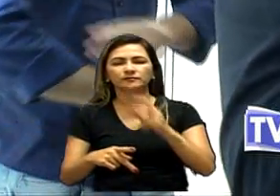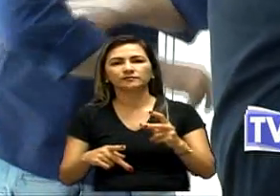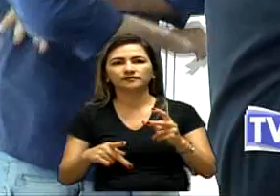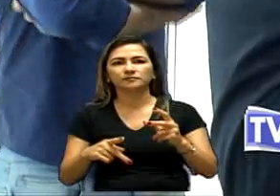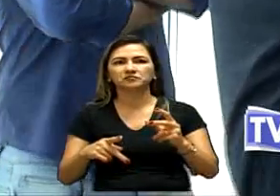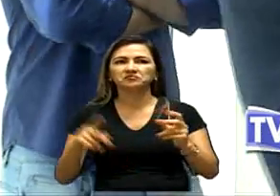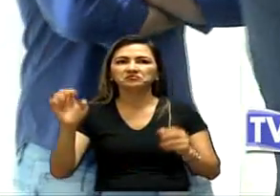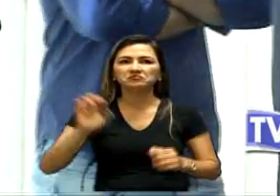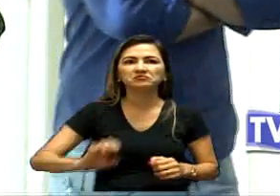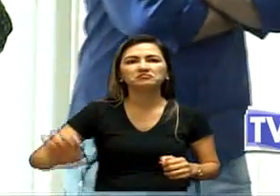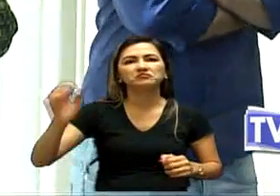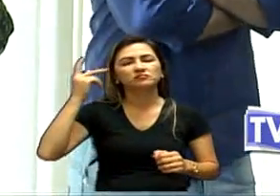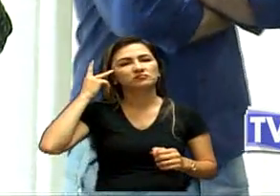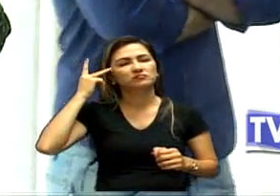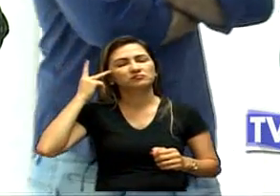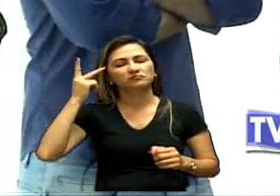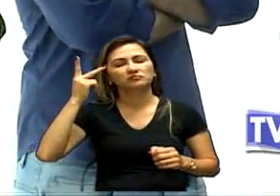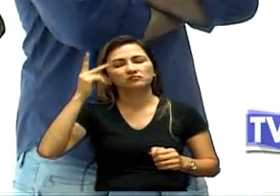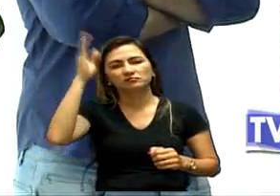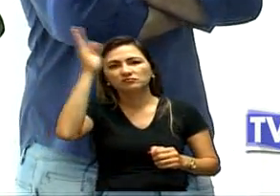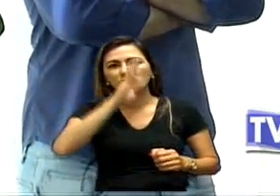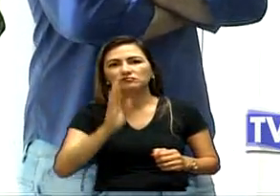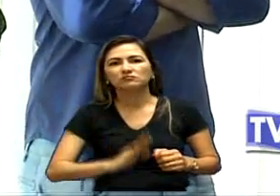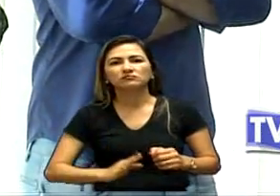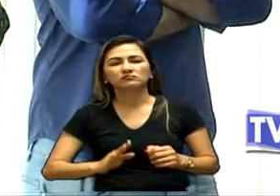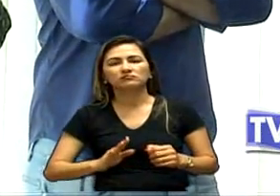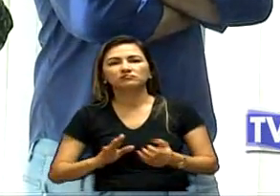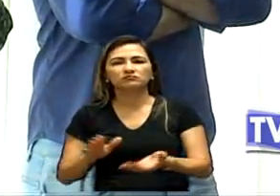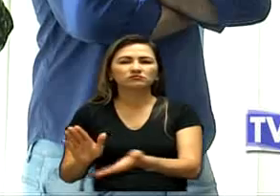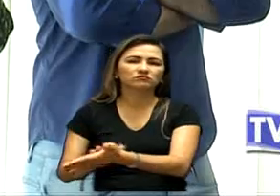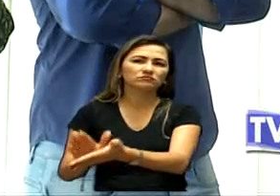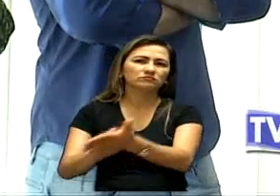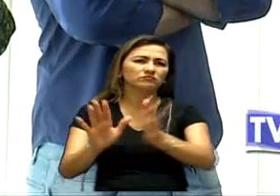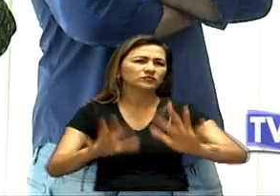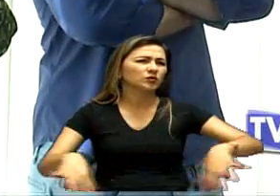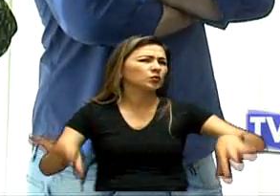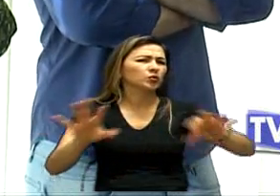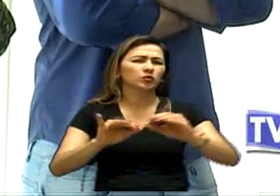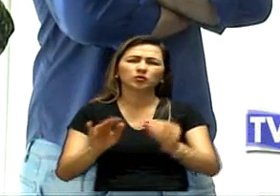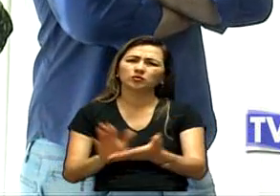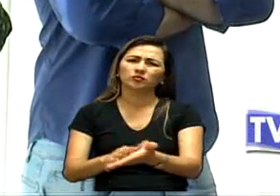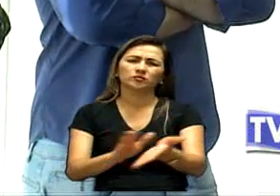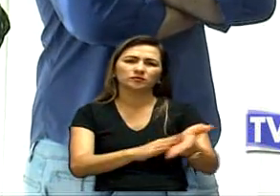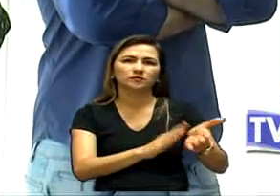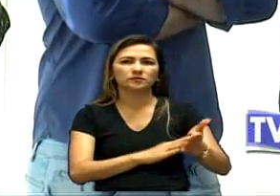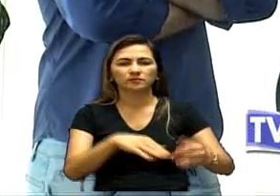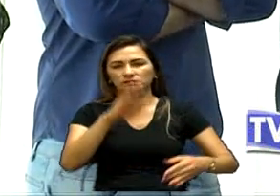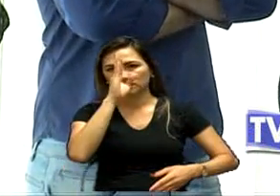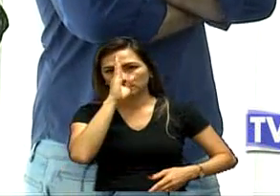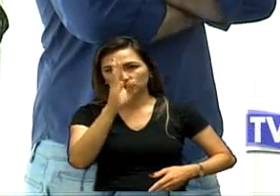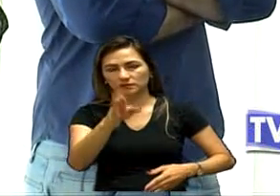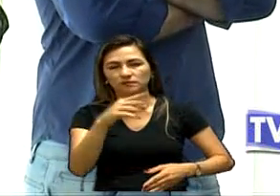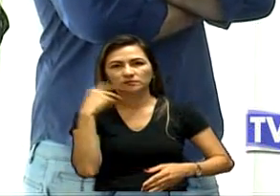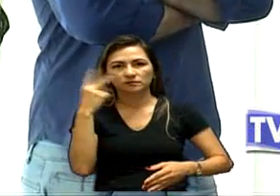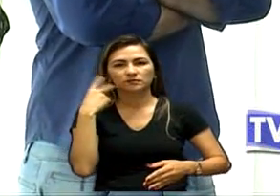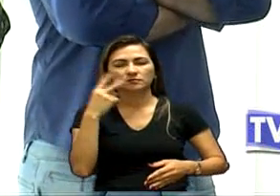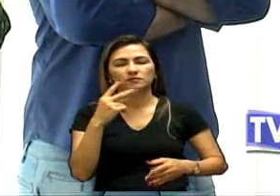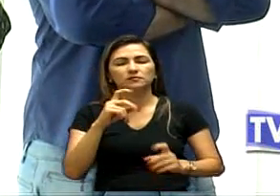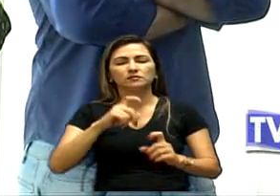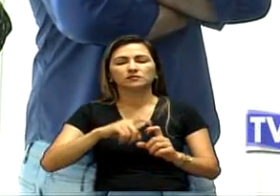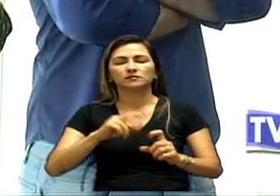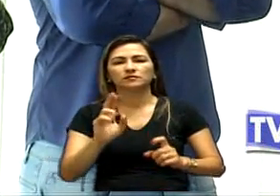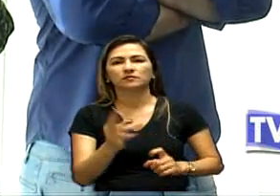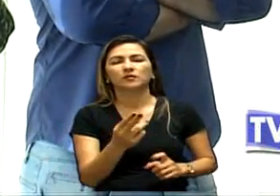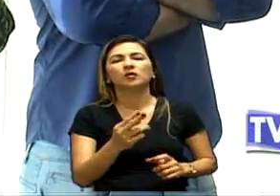país. Em especial, o Dr. Hélio Brasileiro, representante aqui da classe médica desta casa. E também, senhor